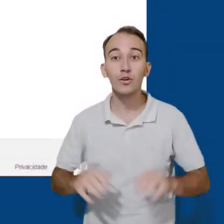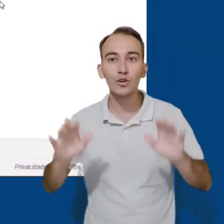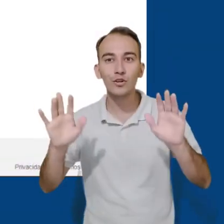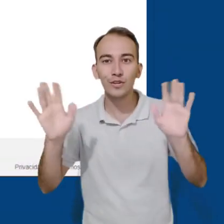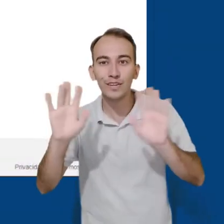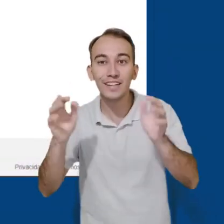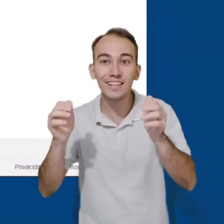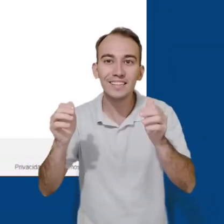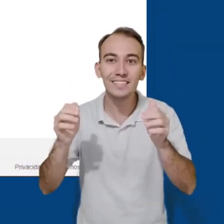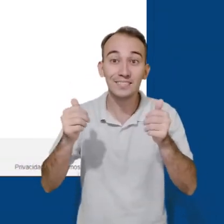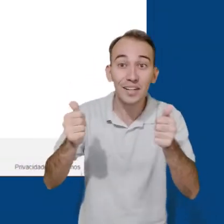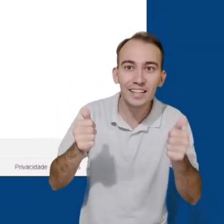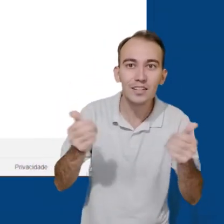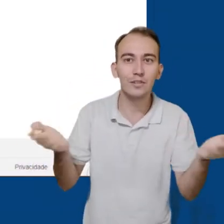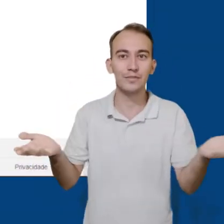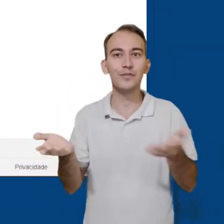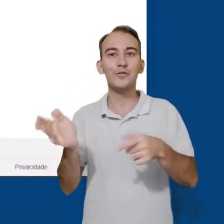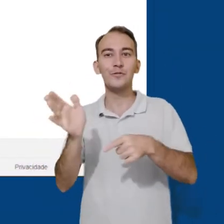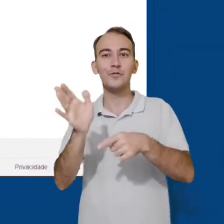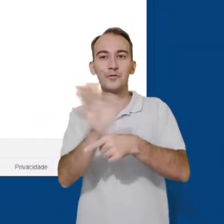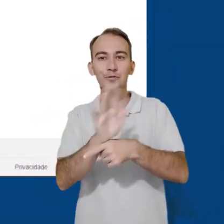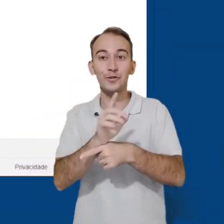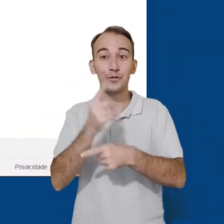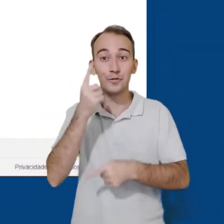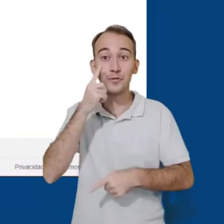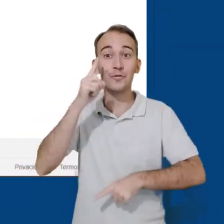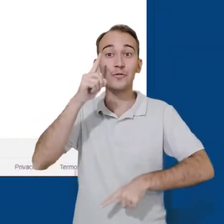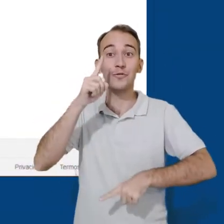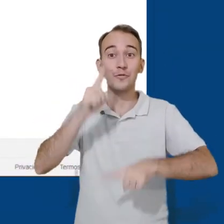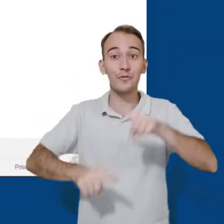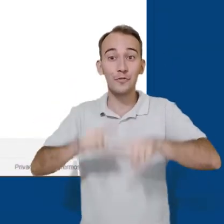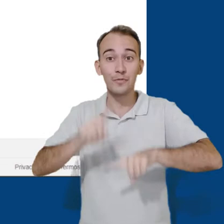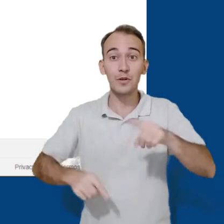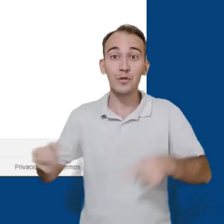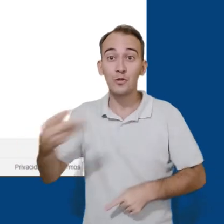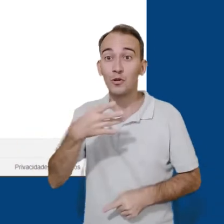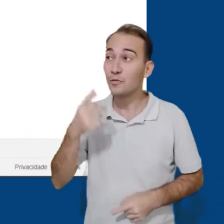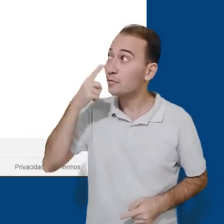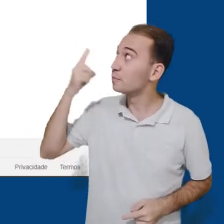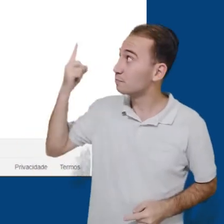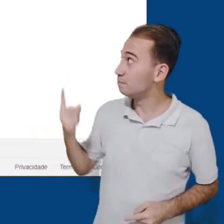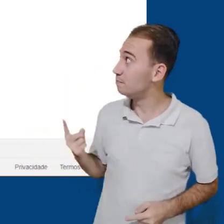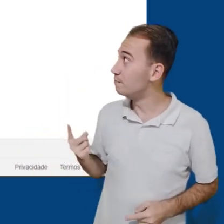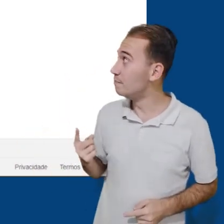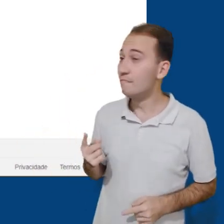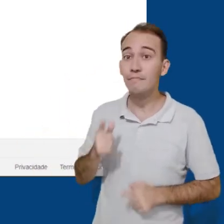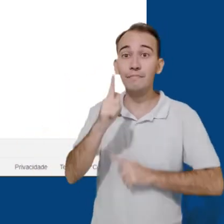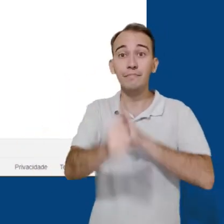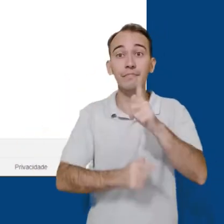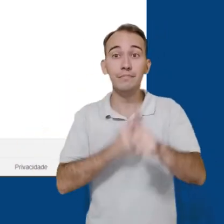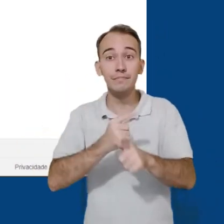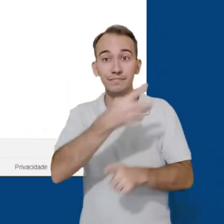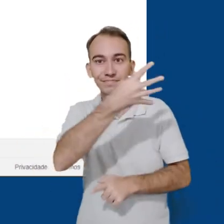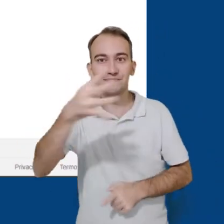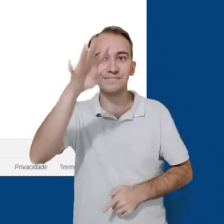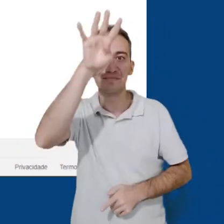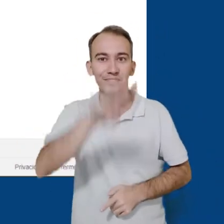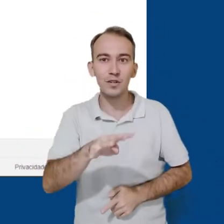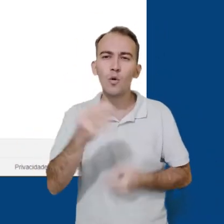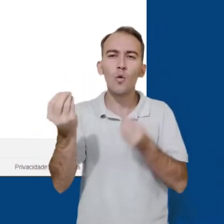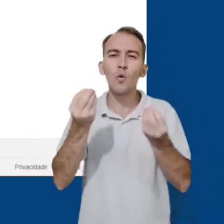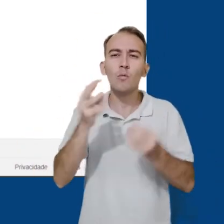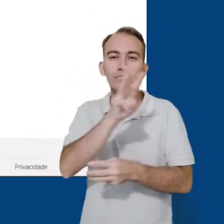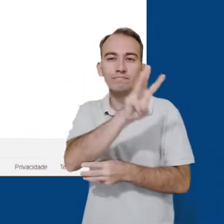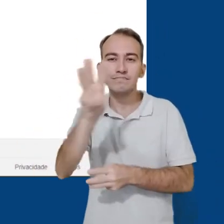o olá neste vídeo nós vamos conhecer a ferramenta de planilhas e tabelas do google o google planilhas para